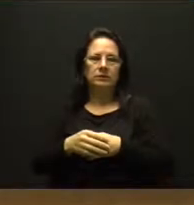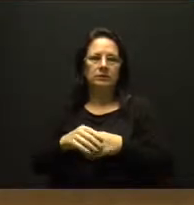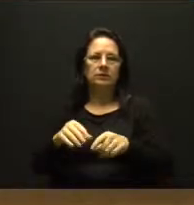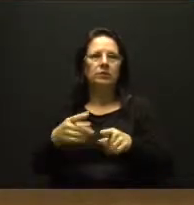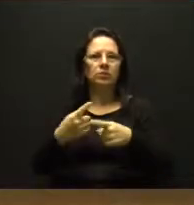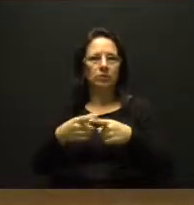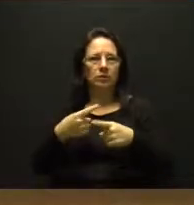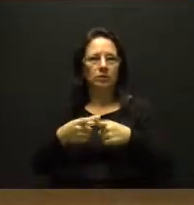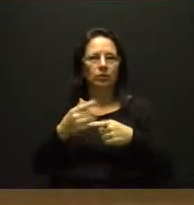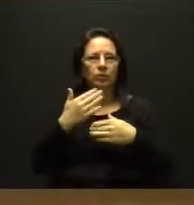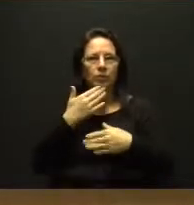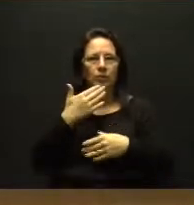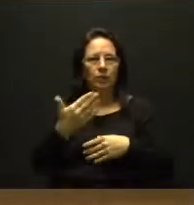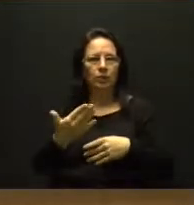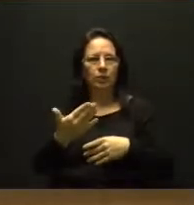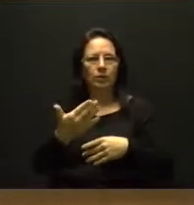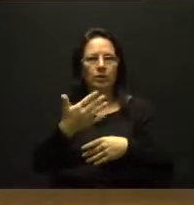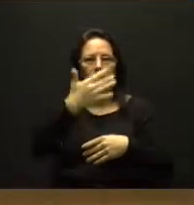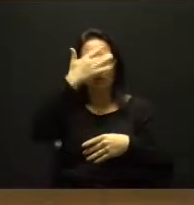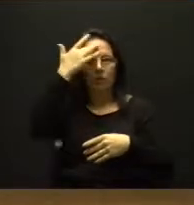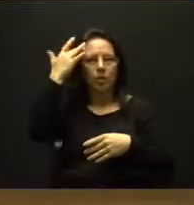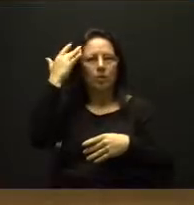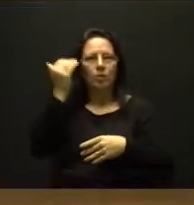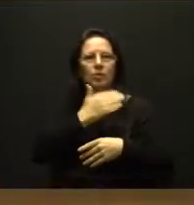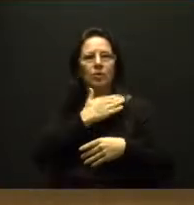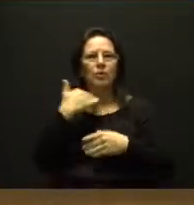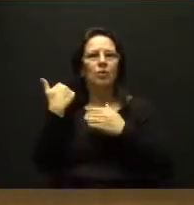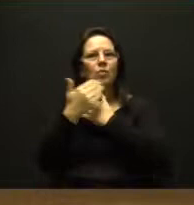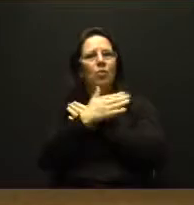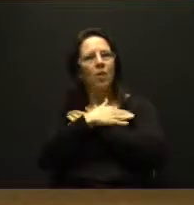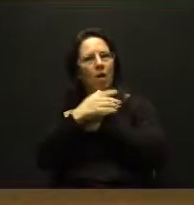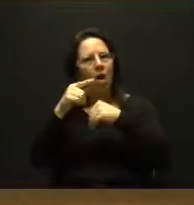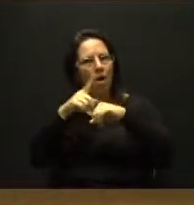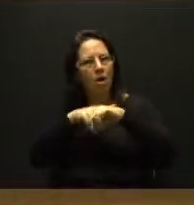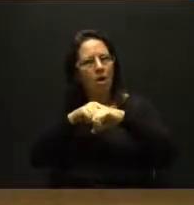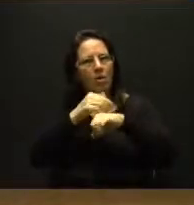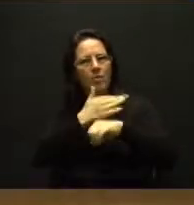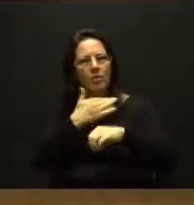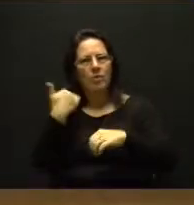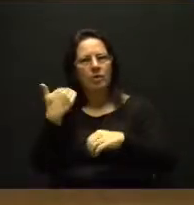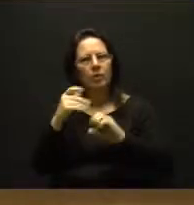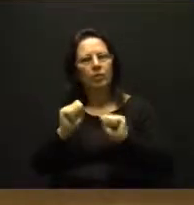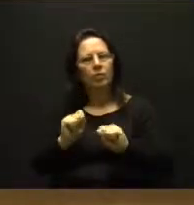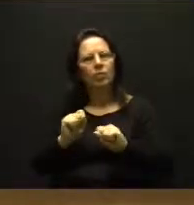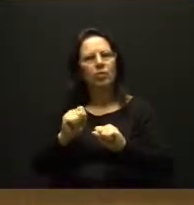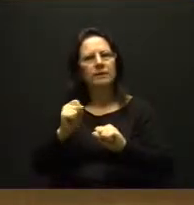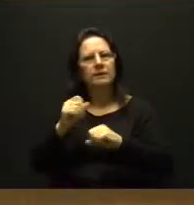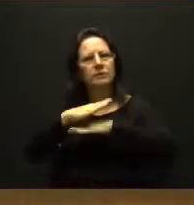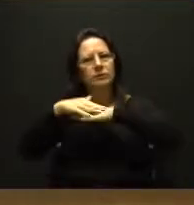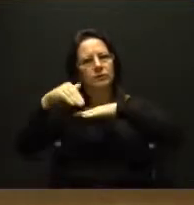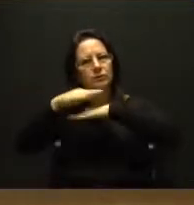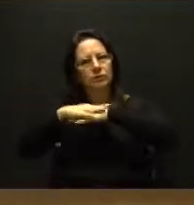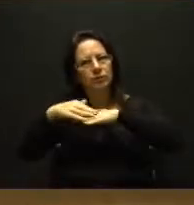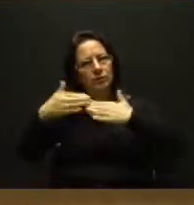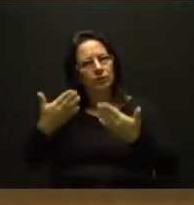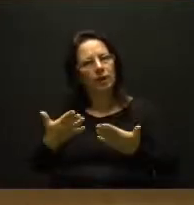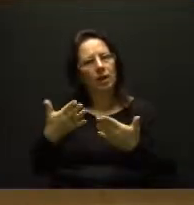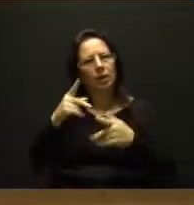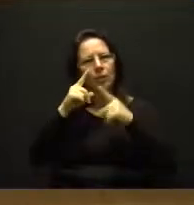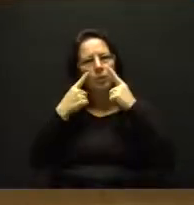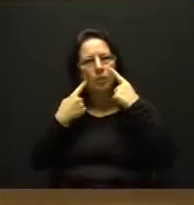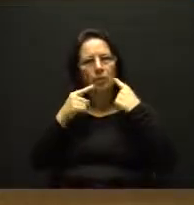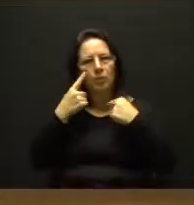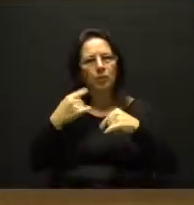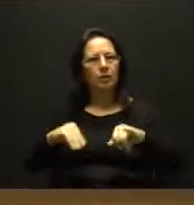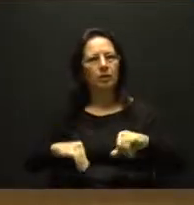porque você vai pedir para que o seu ente ele tenha tempo e hora para morrer que você não possa se despedir dele e você não tenha como passar o